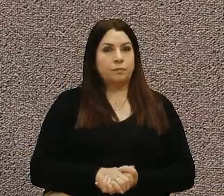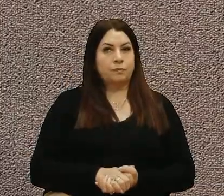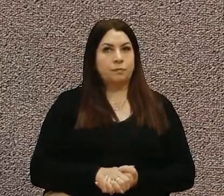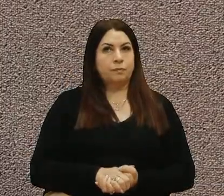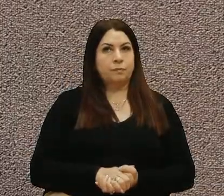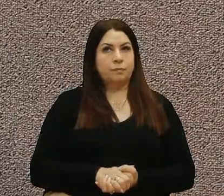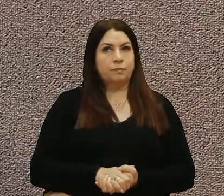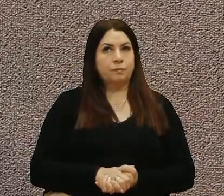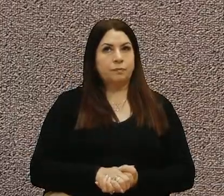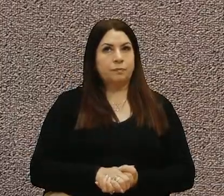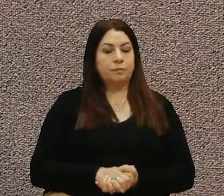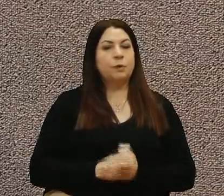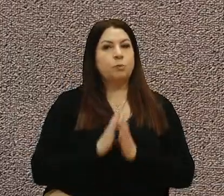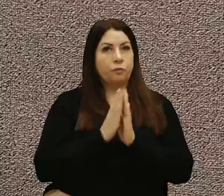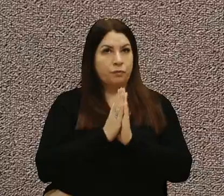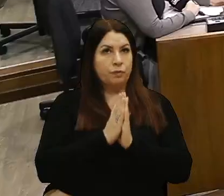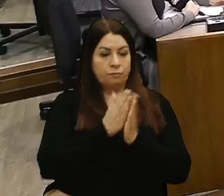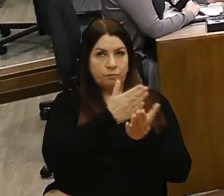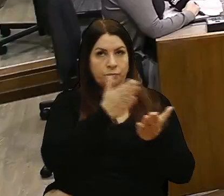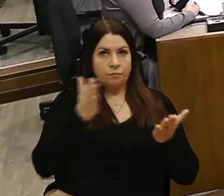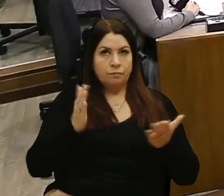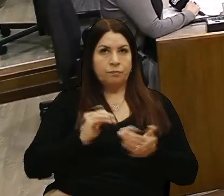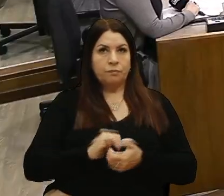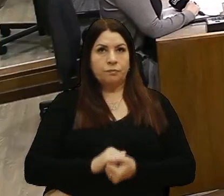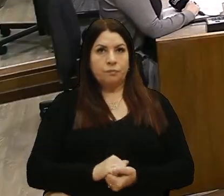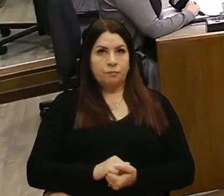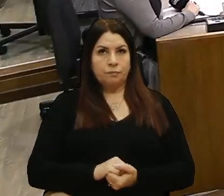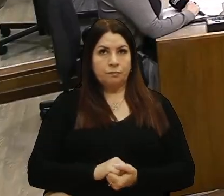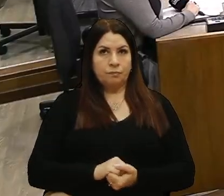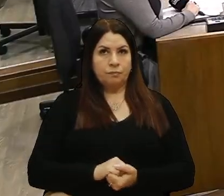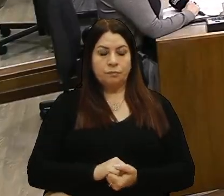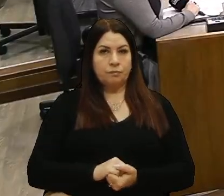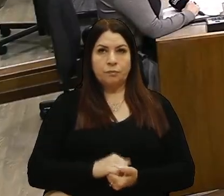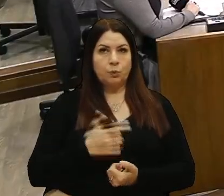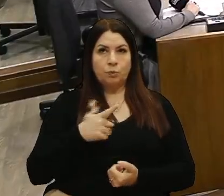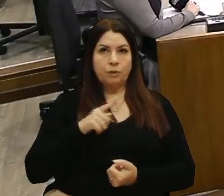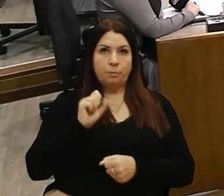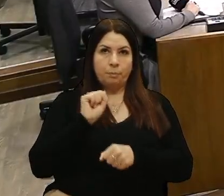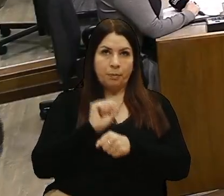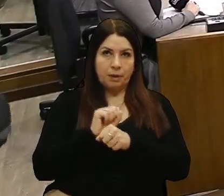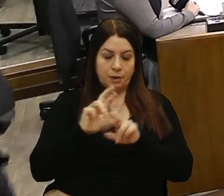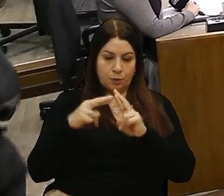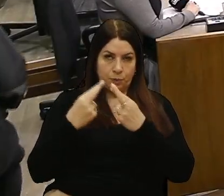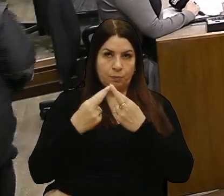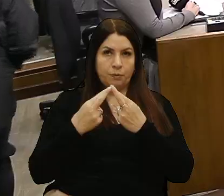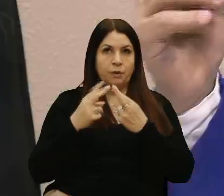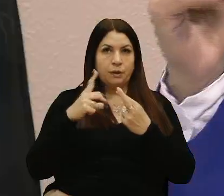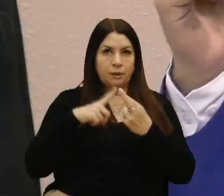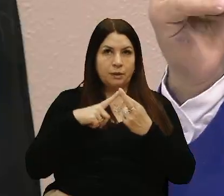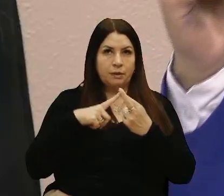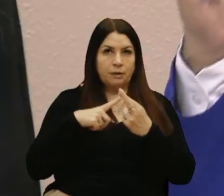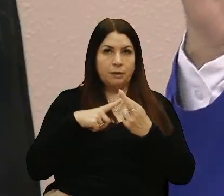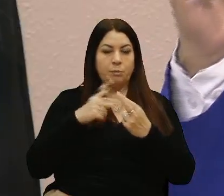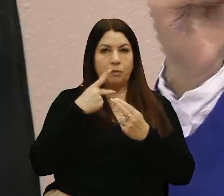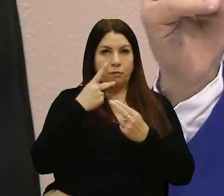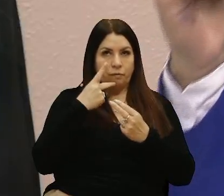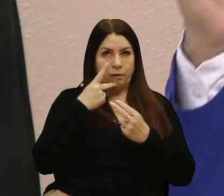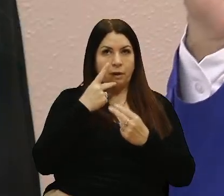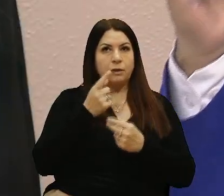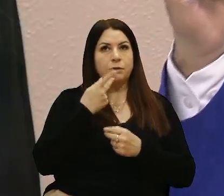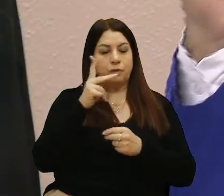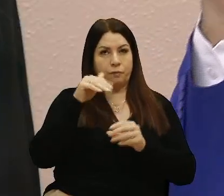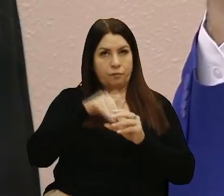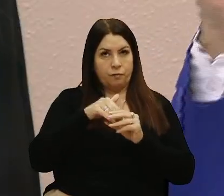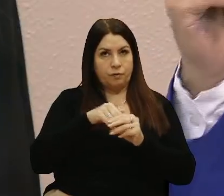Não, então, por favor, gente, para que eu não tenha que interromper a sessão. Nós temos um orador manifestando seu